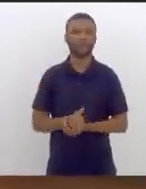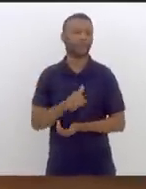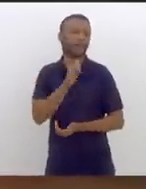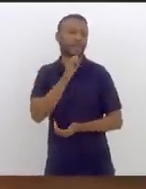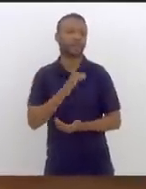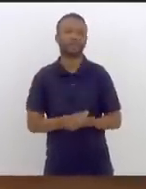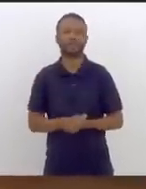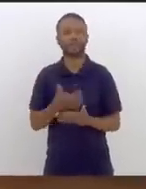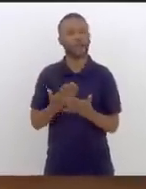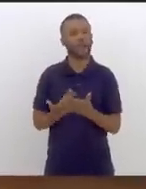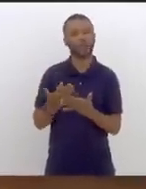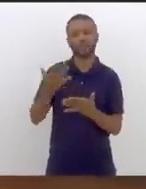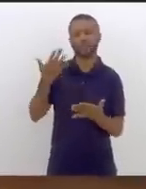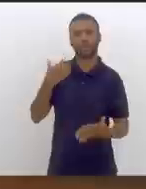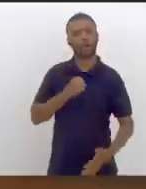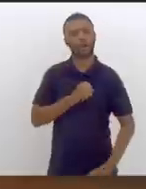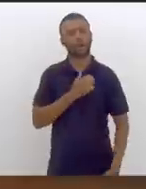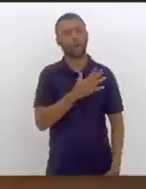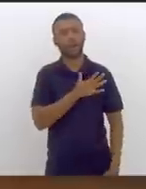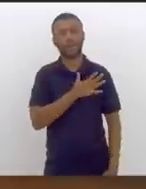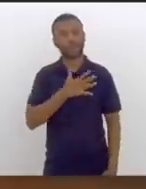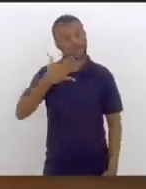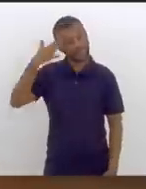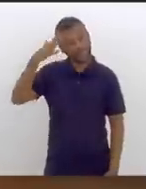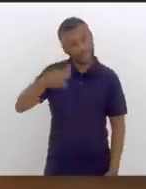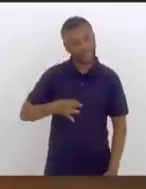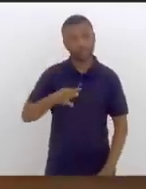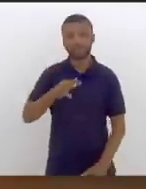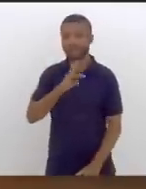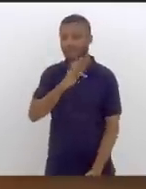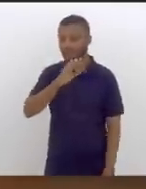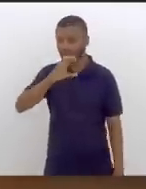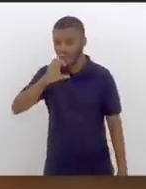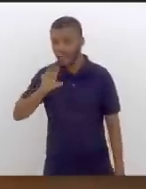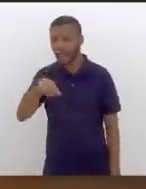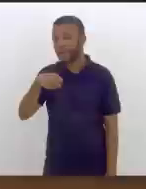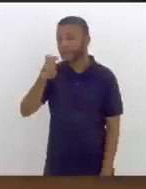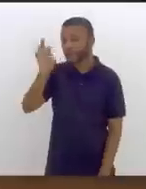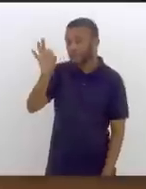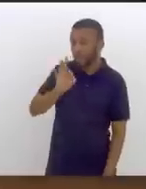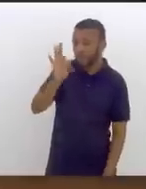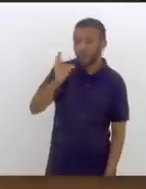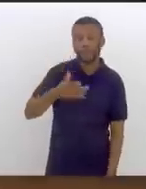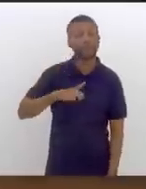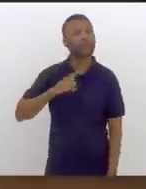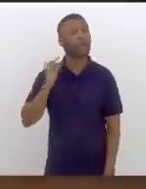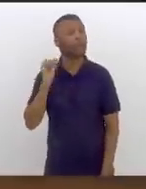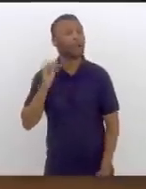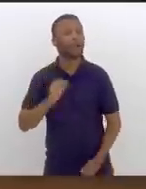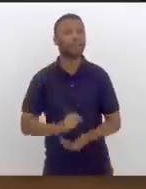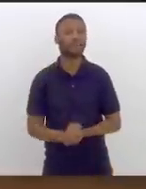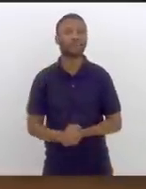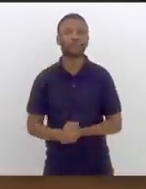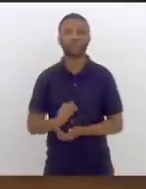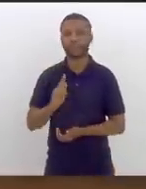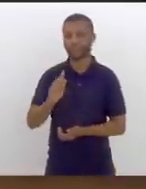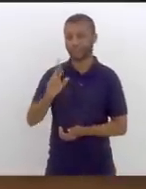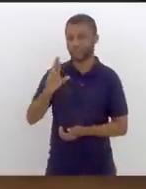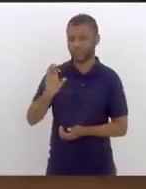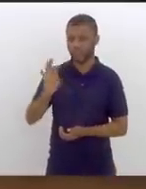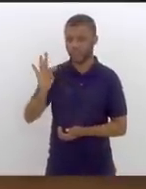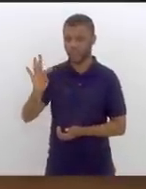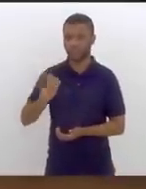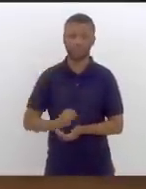Coronel tinha que o entendimento Tribunal de Contas era 5% para levar o quê a Gretchen hoje